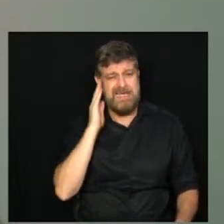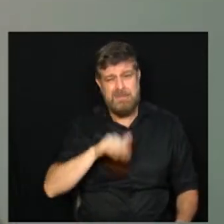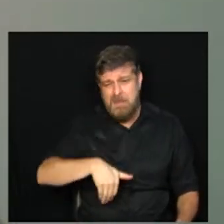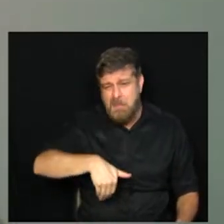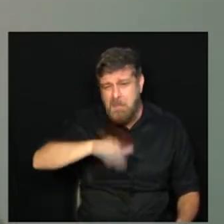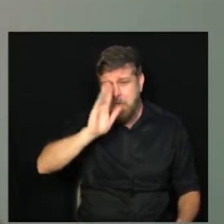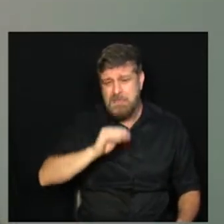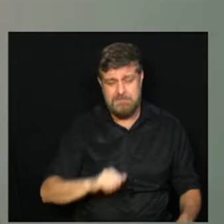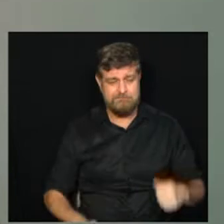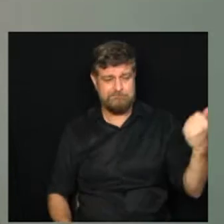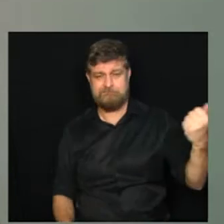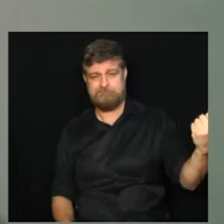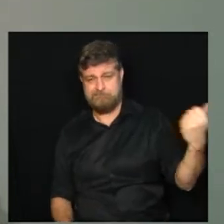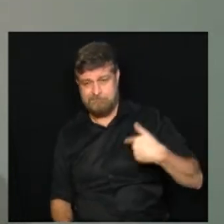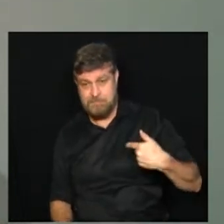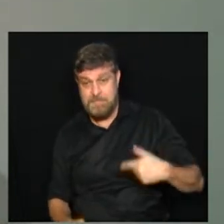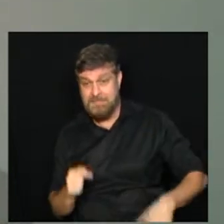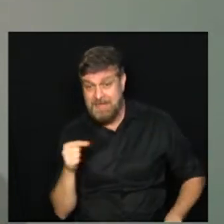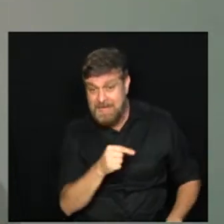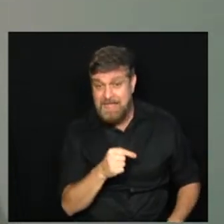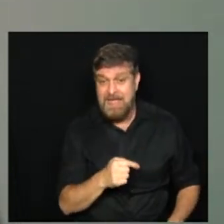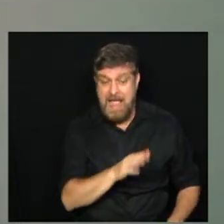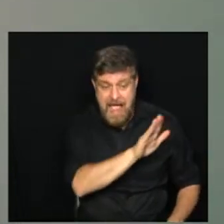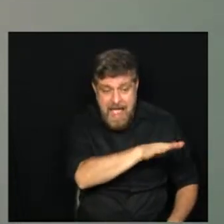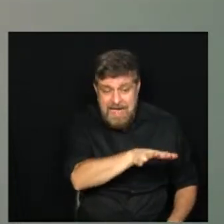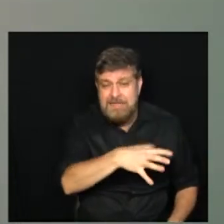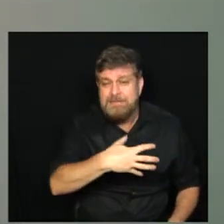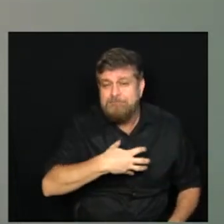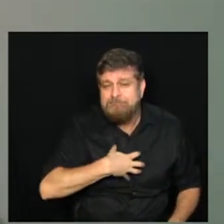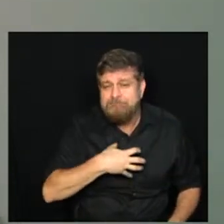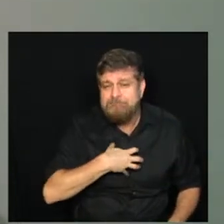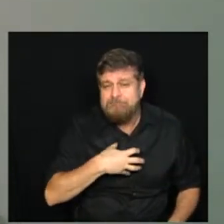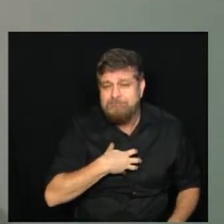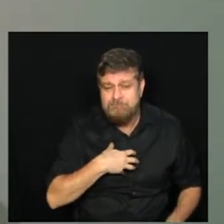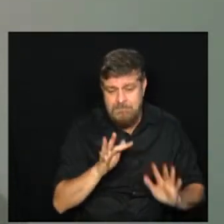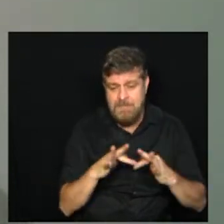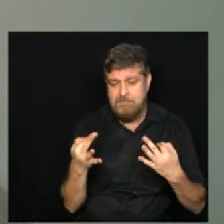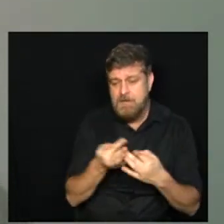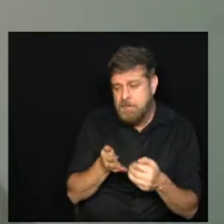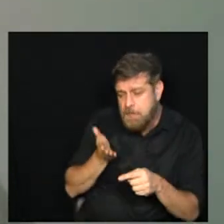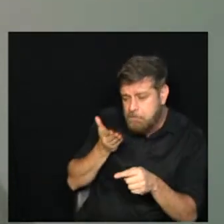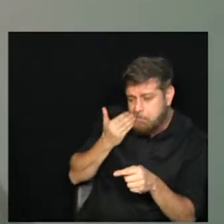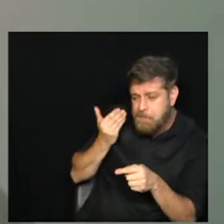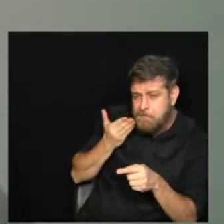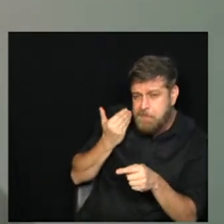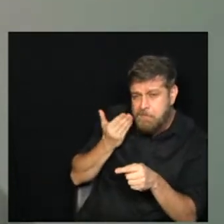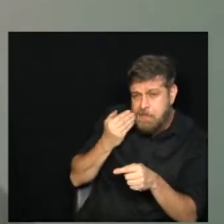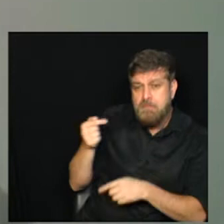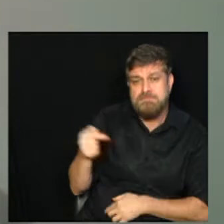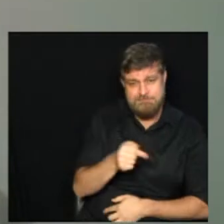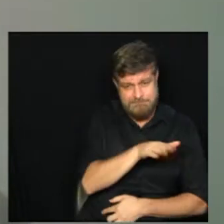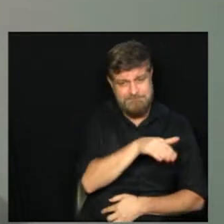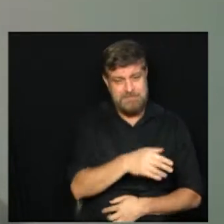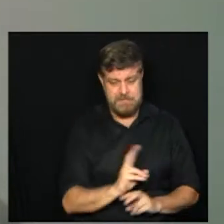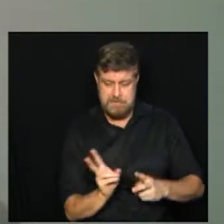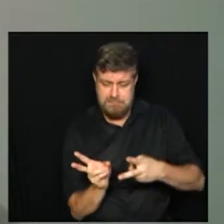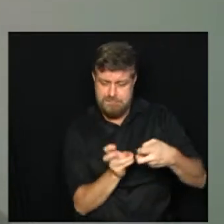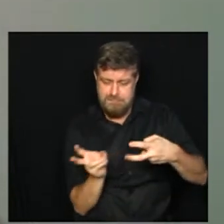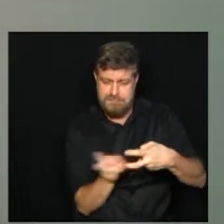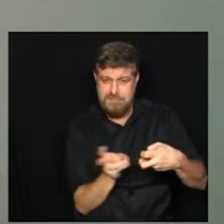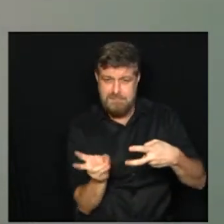Elas têm uma sensibilidade de perceber as coisas dentro da família e no exterior que